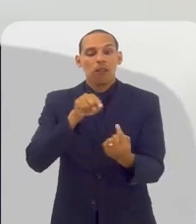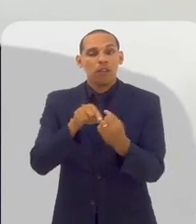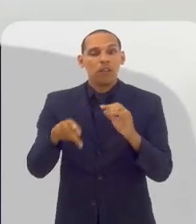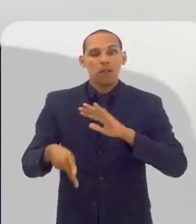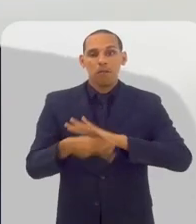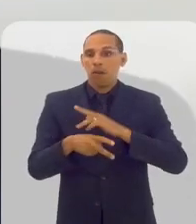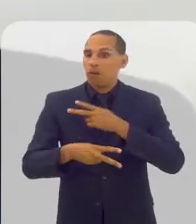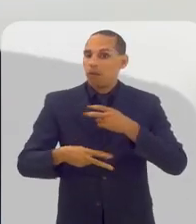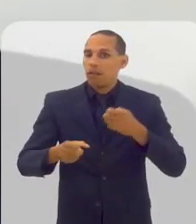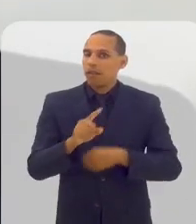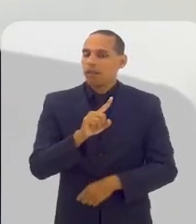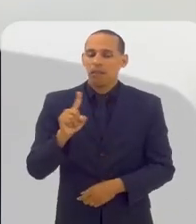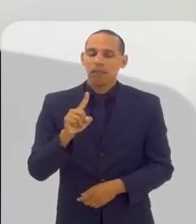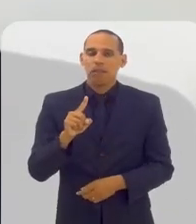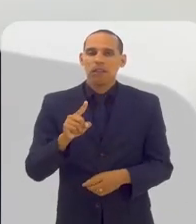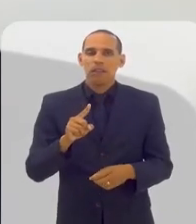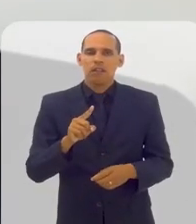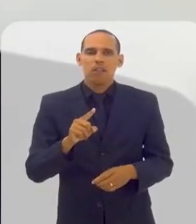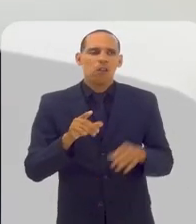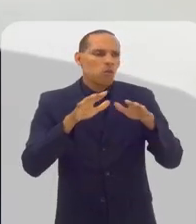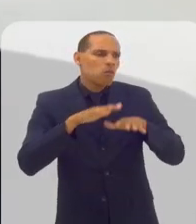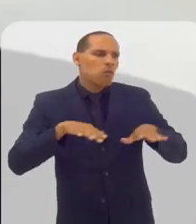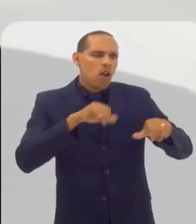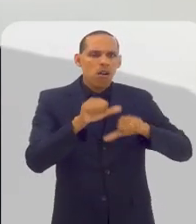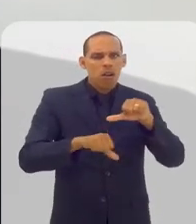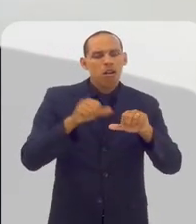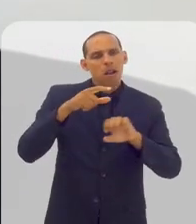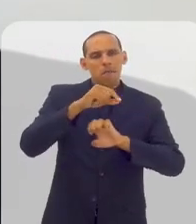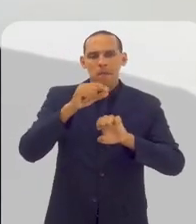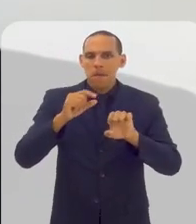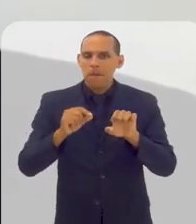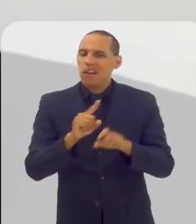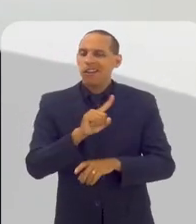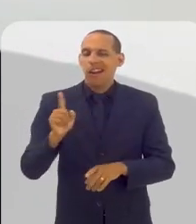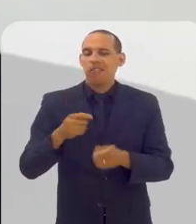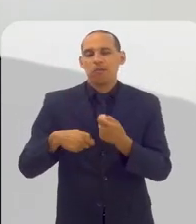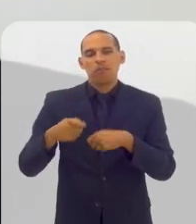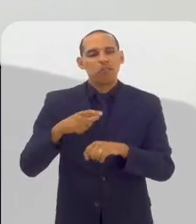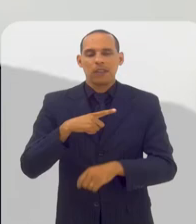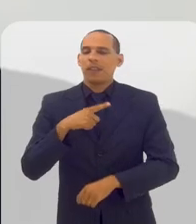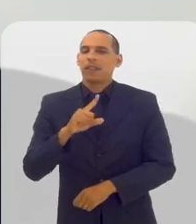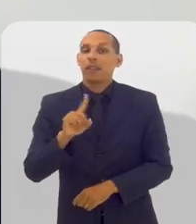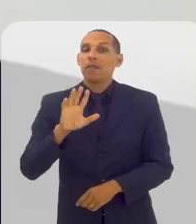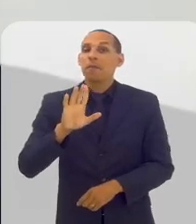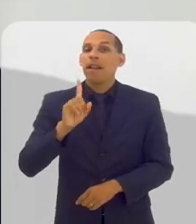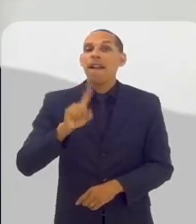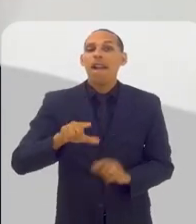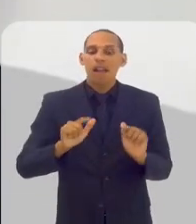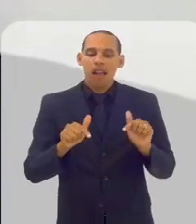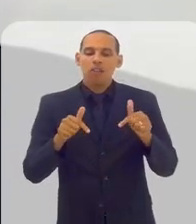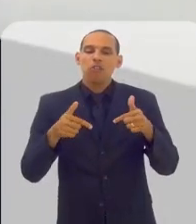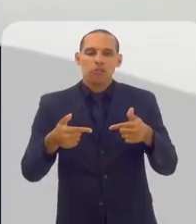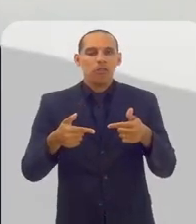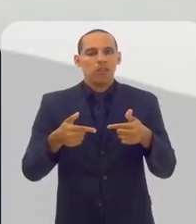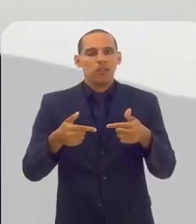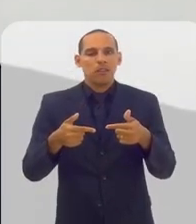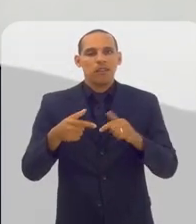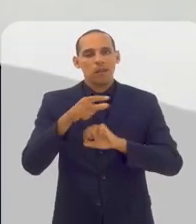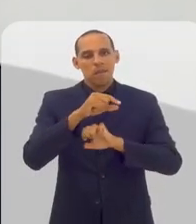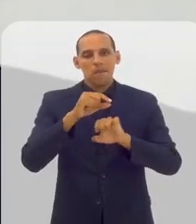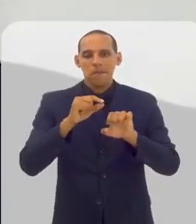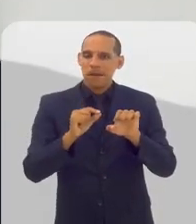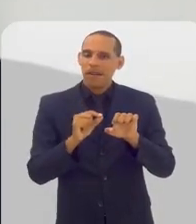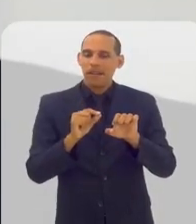de você vai transformar todos os as pessoas e empreendedoras de ter negócio mas é atitude